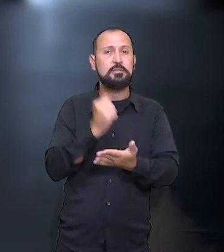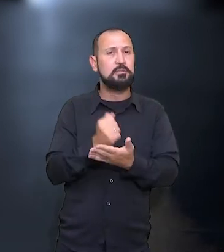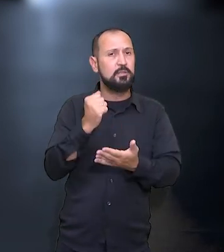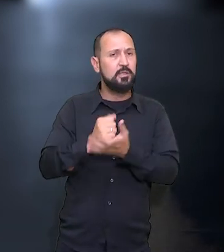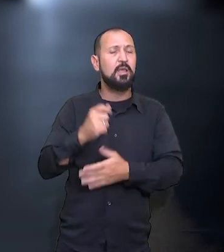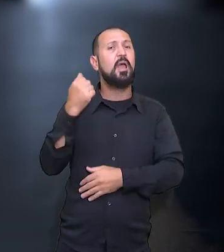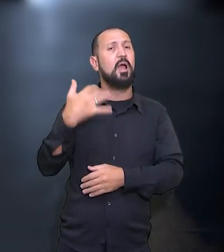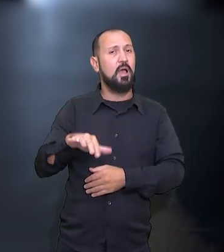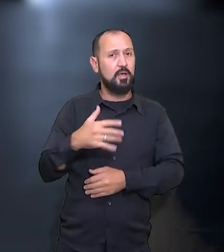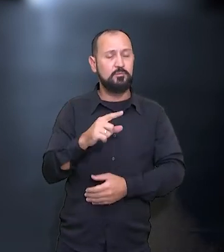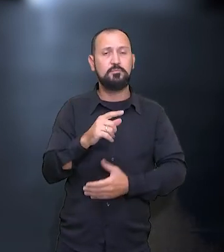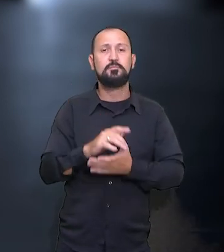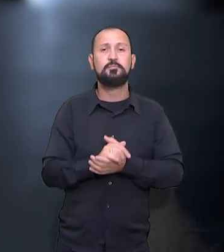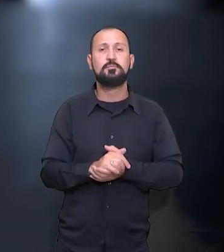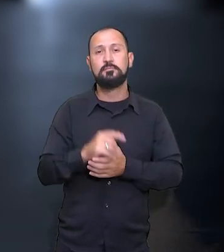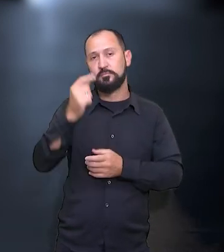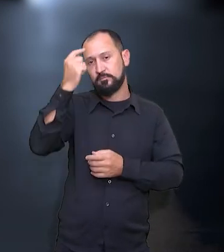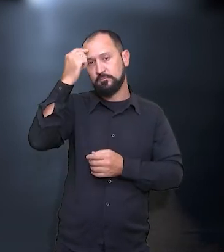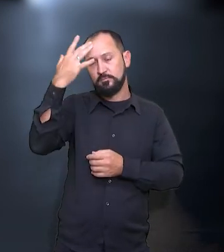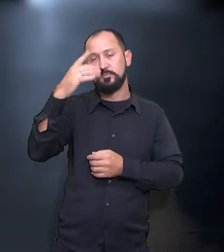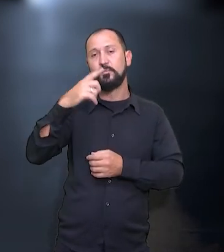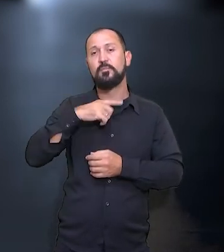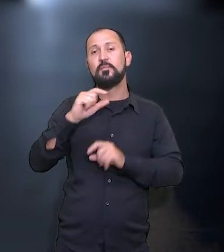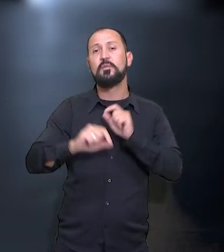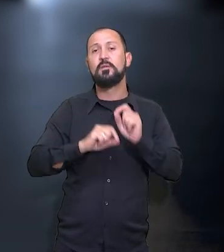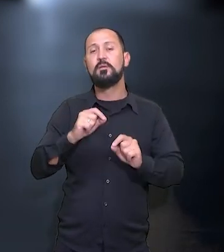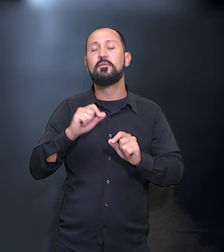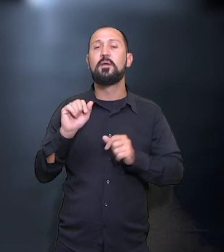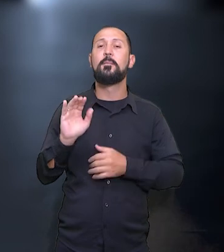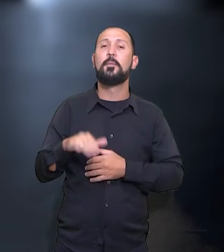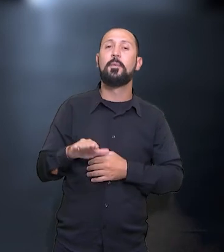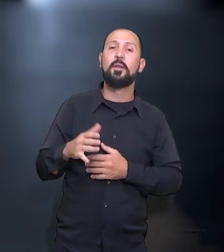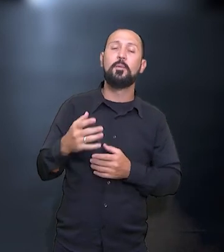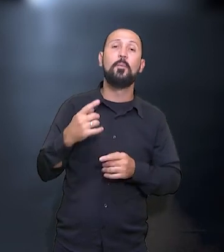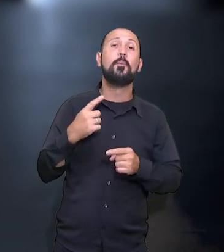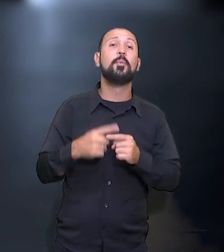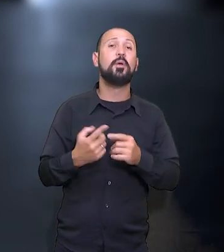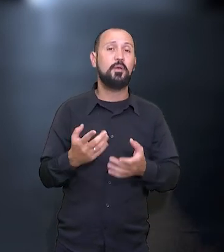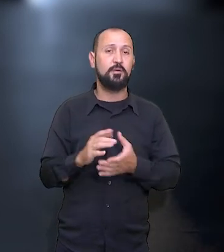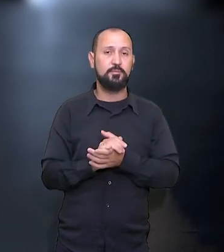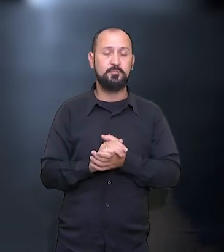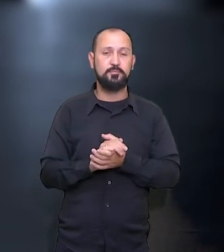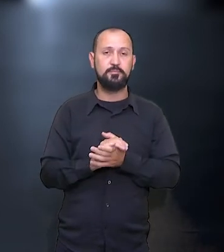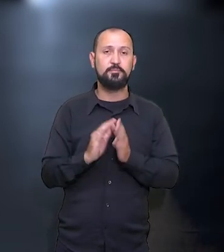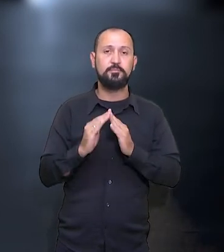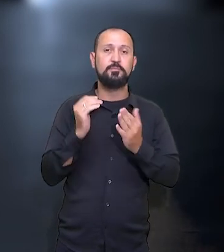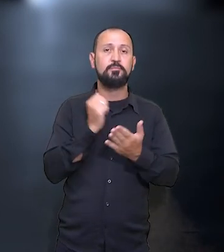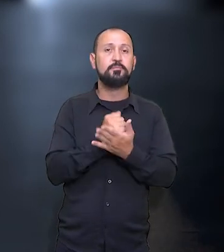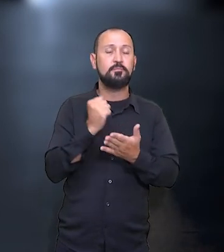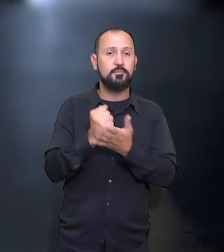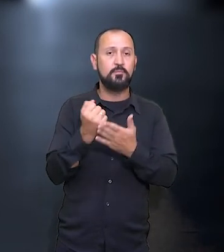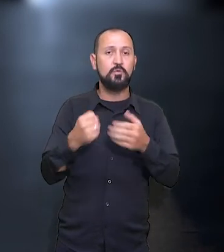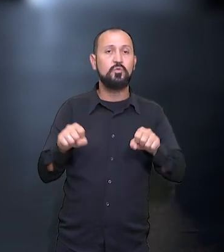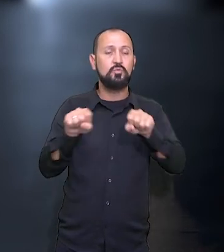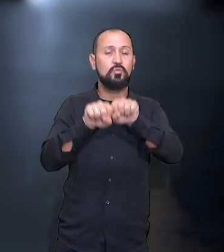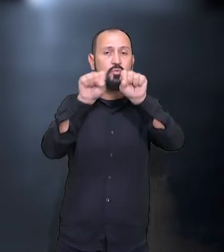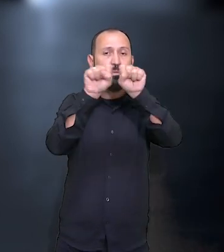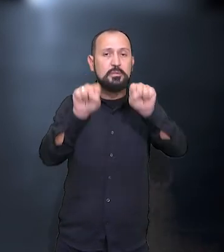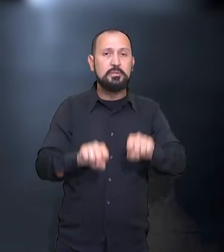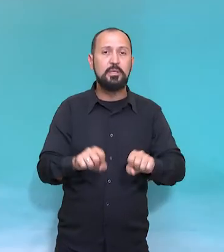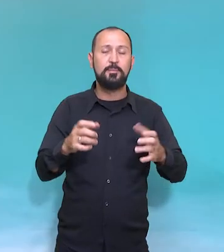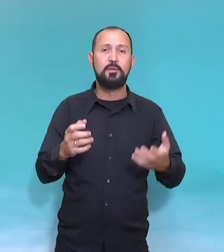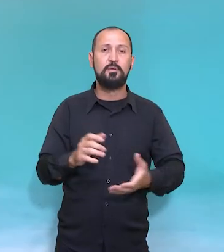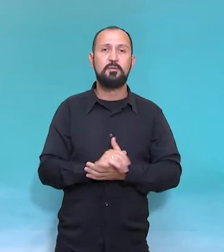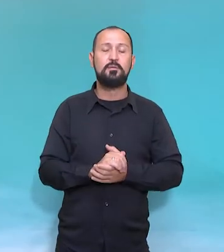registro de imóveis, que tem um custo muito elevado. A ideia é que venha a ser barateado esse custo, porque os cartórios integrando